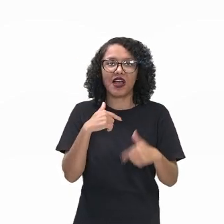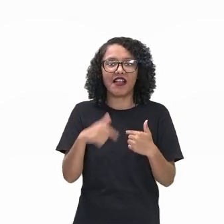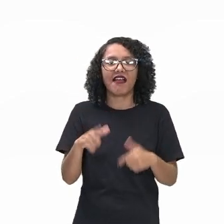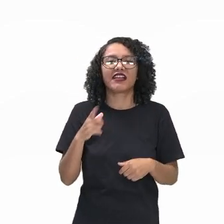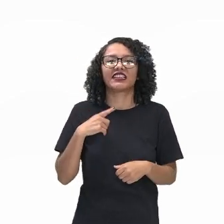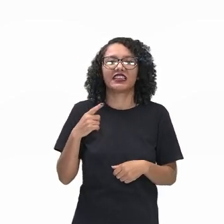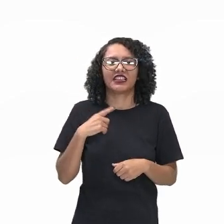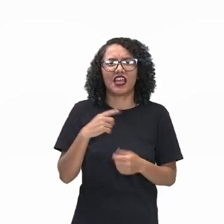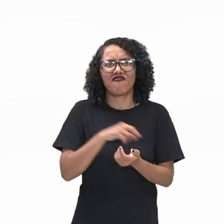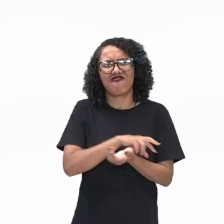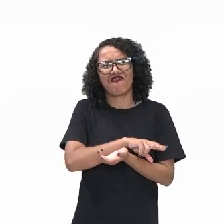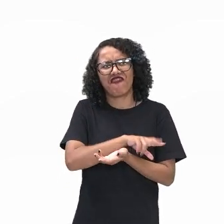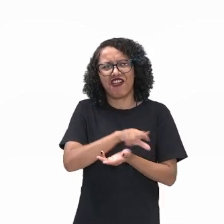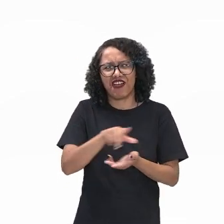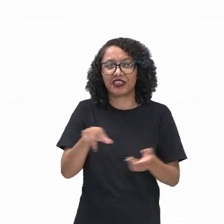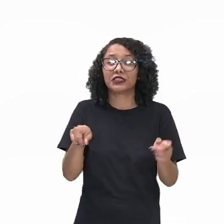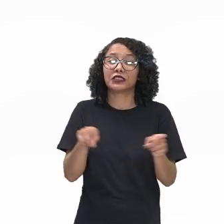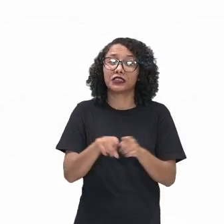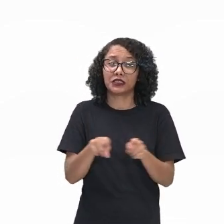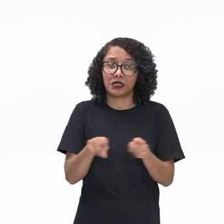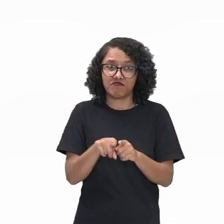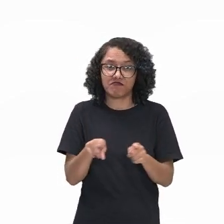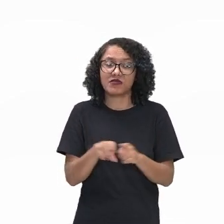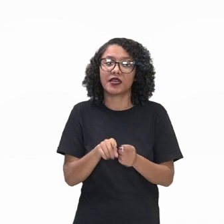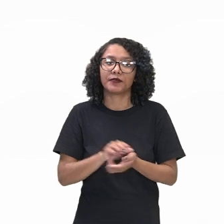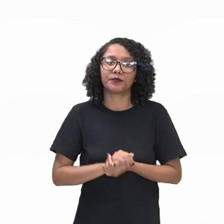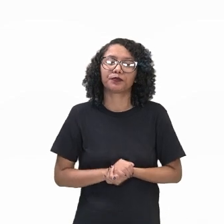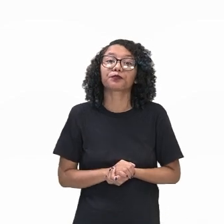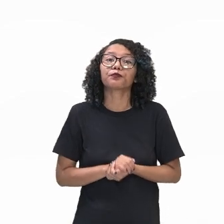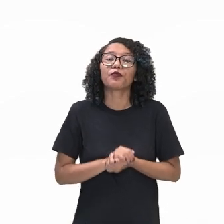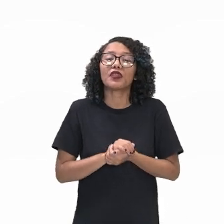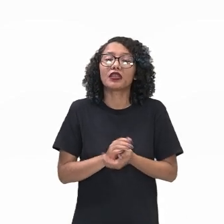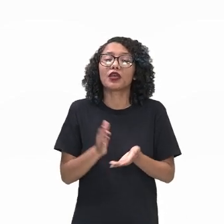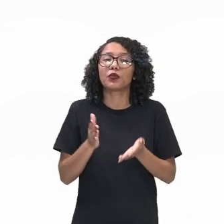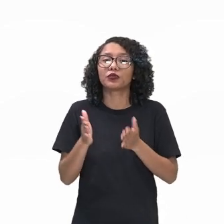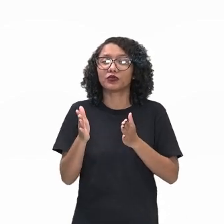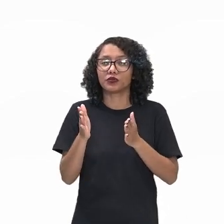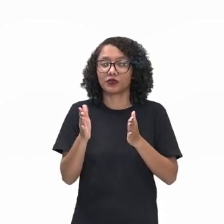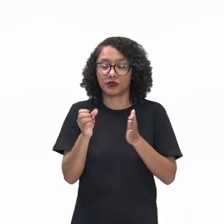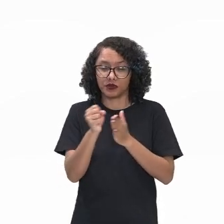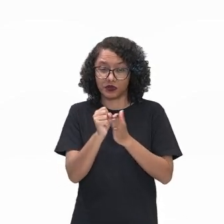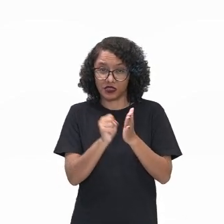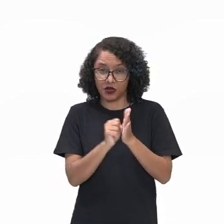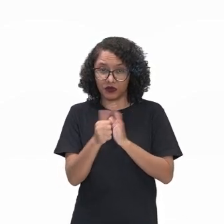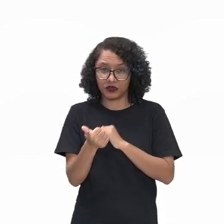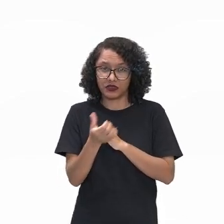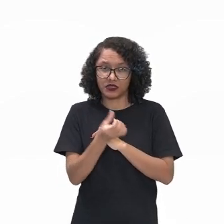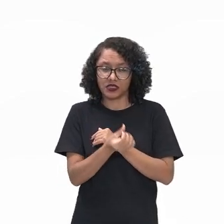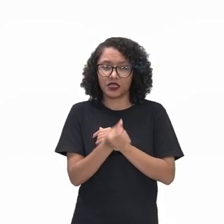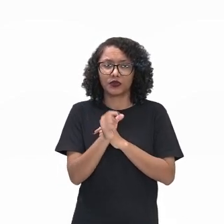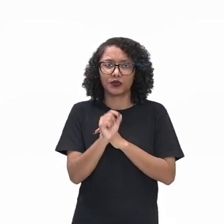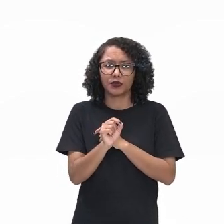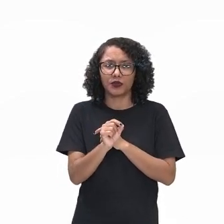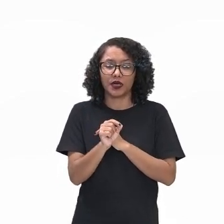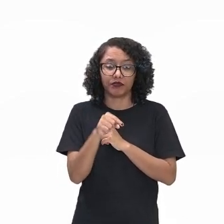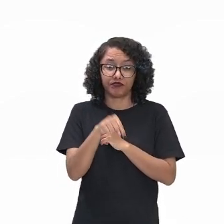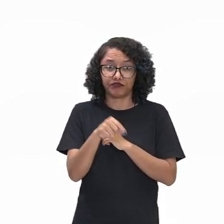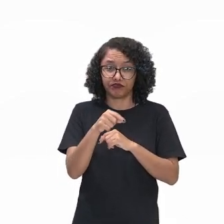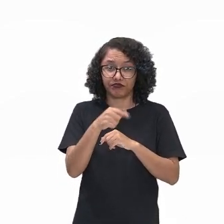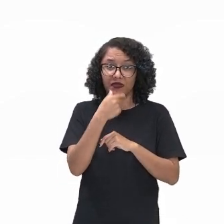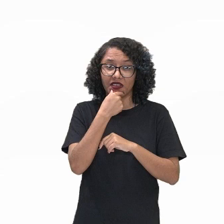O que acontece? Lá a partir do século XVI, a Inglaterra vai passar por um processo